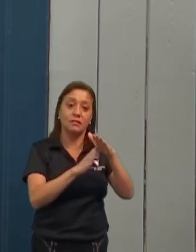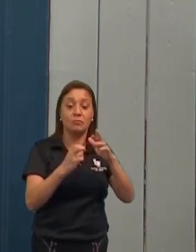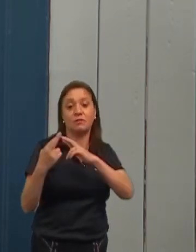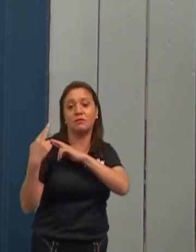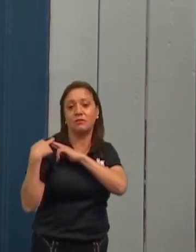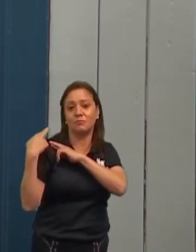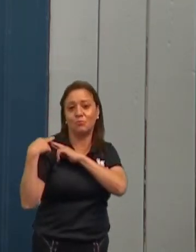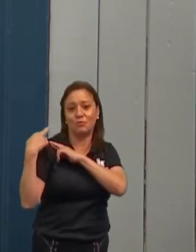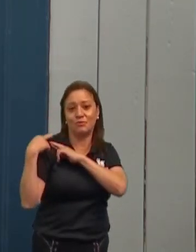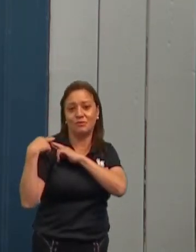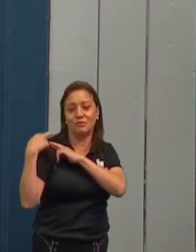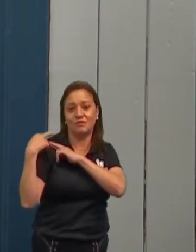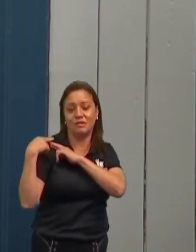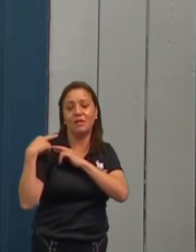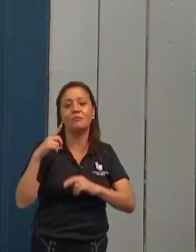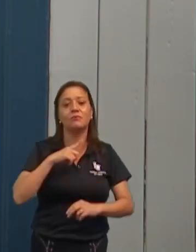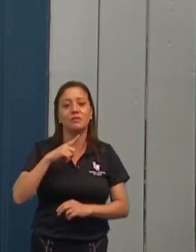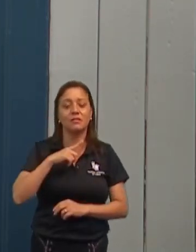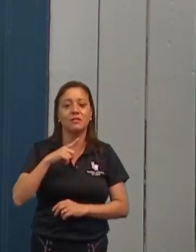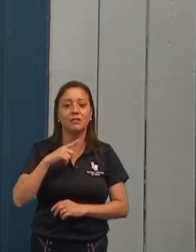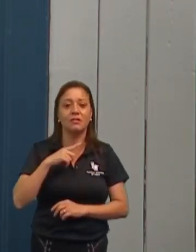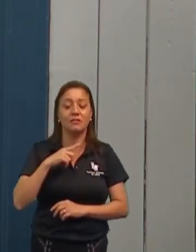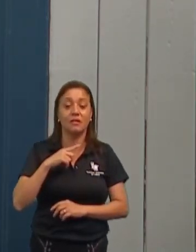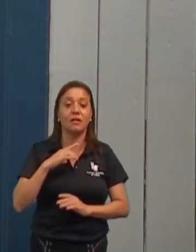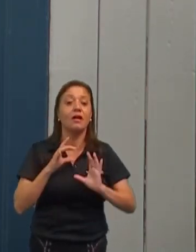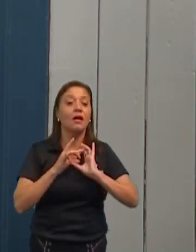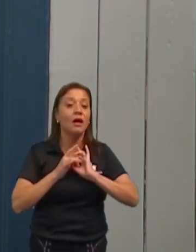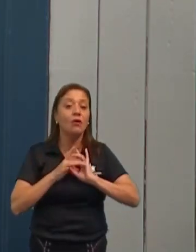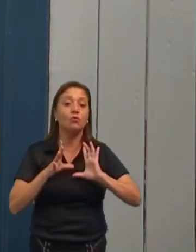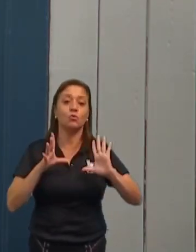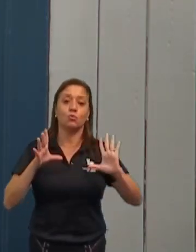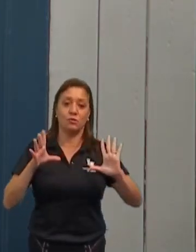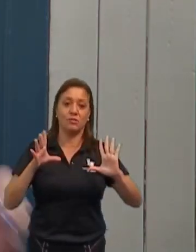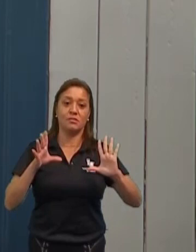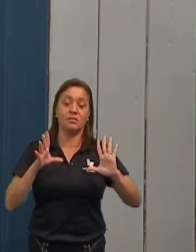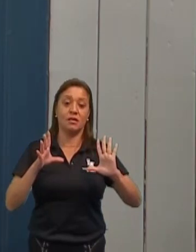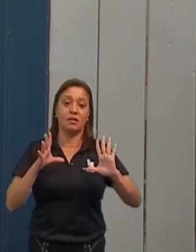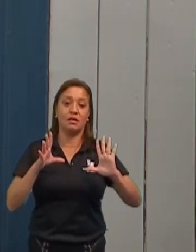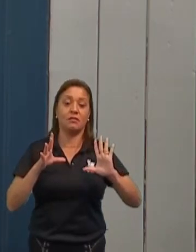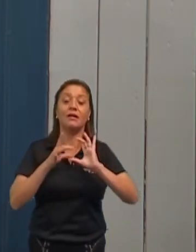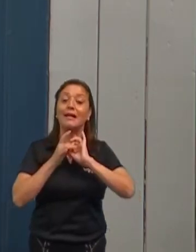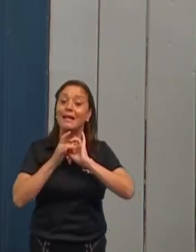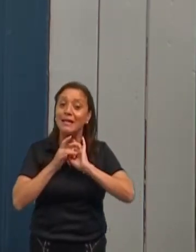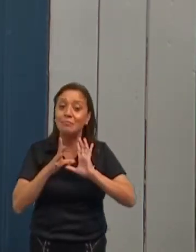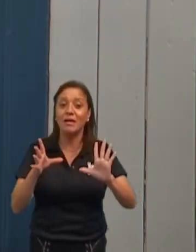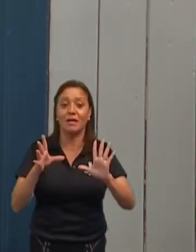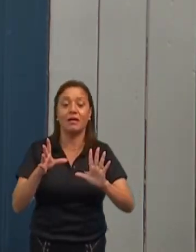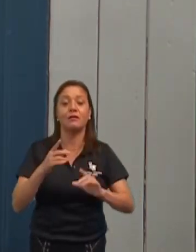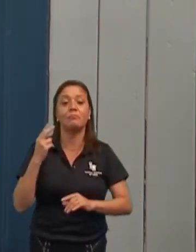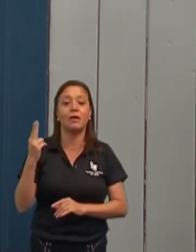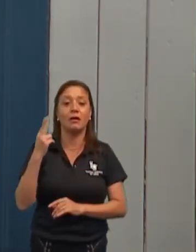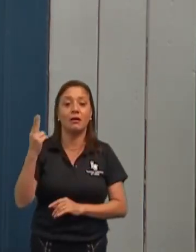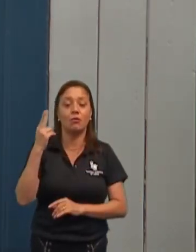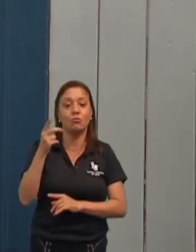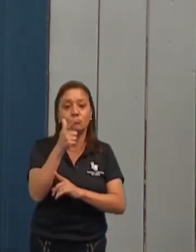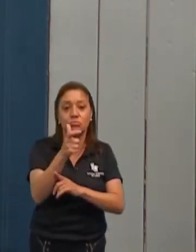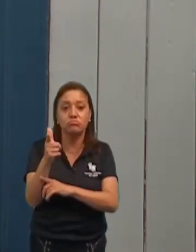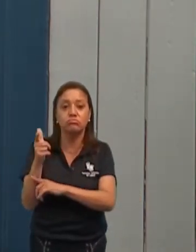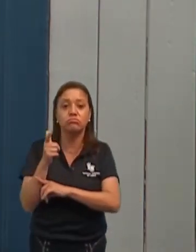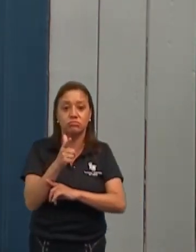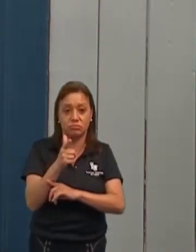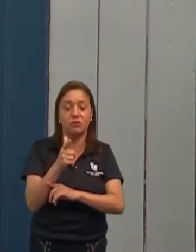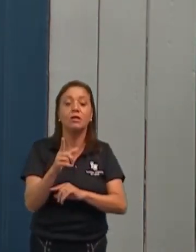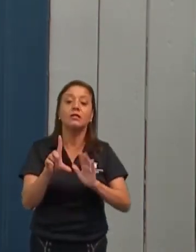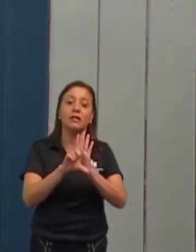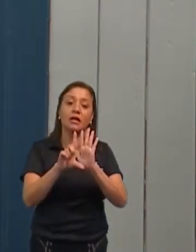o possuidor ou autorizado a portar a arma pela sua guarda na forma do regulamento dessa